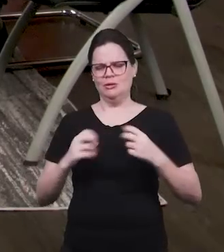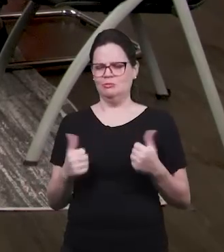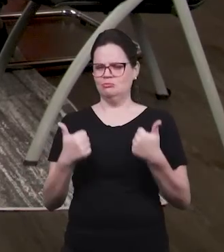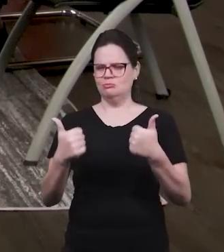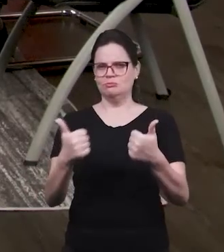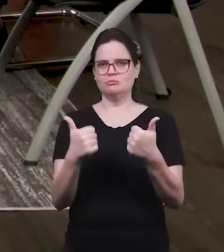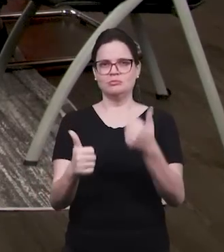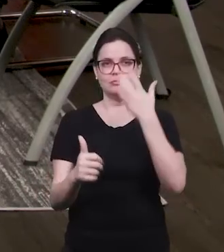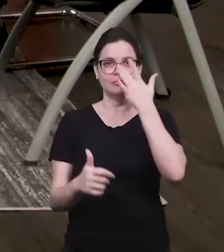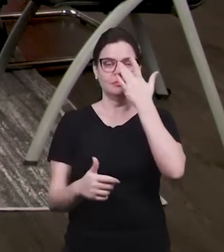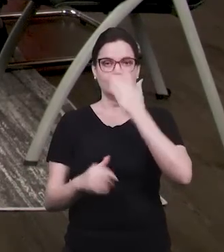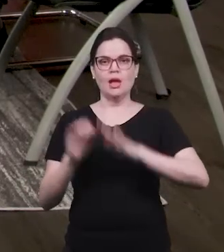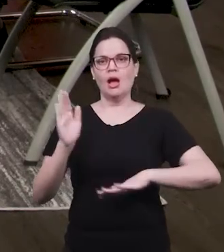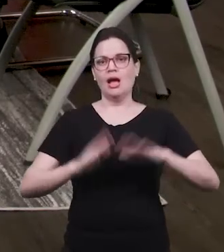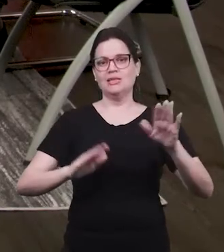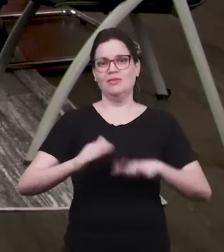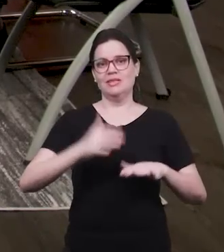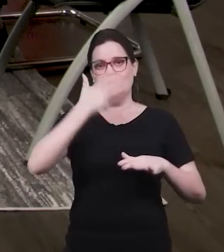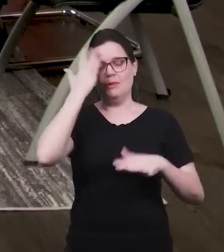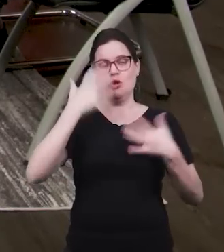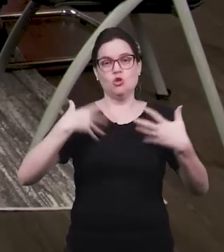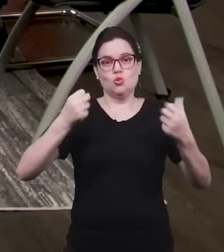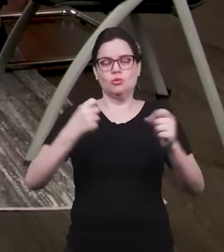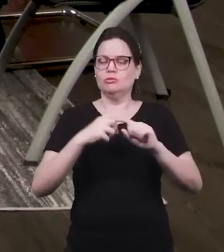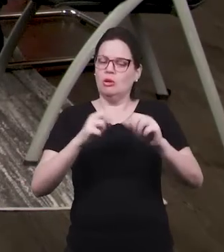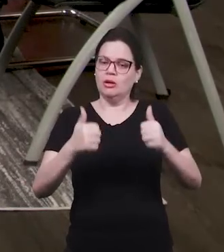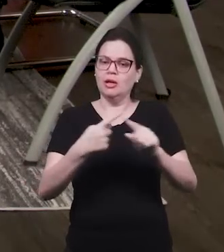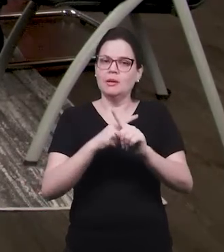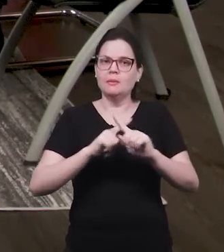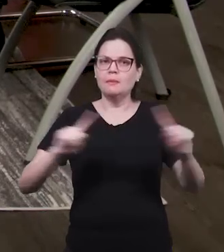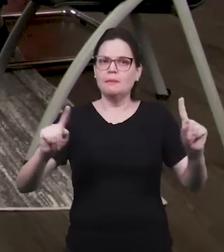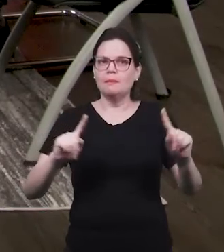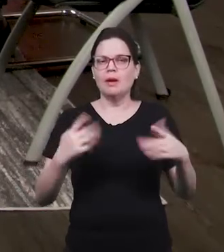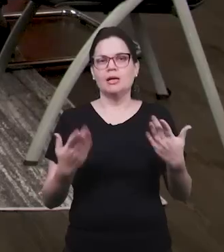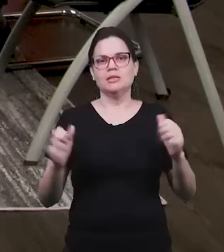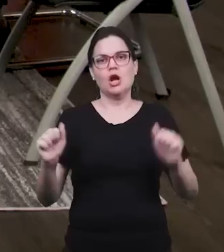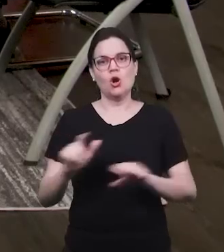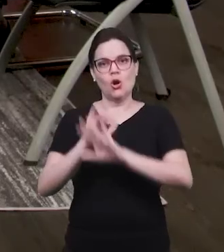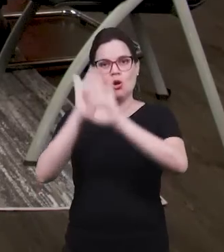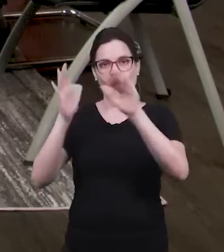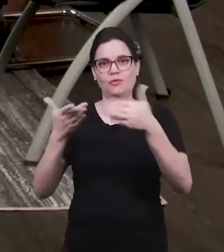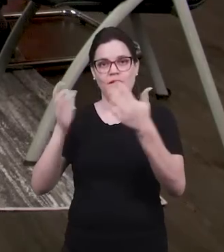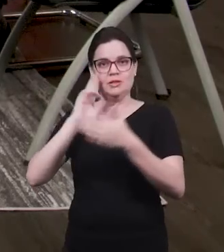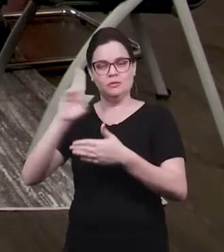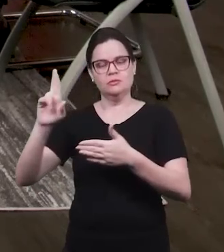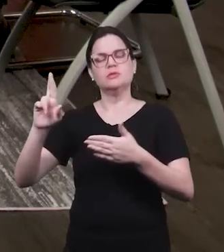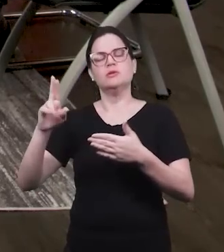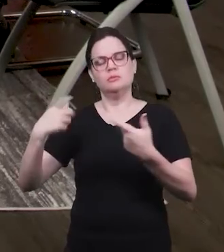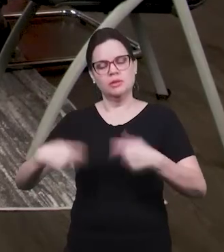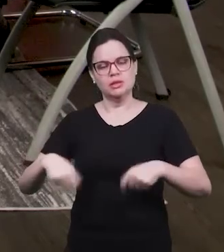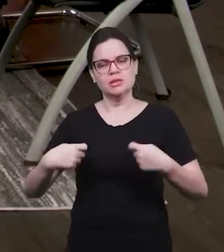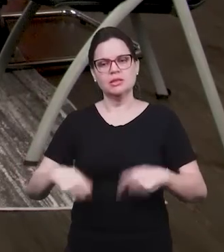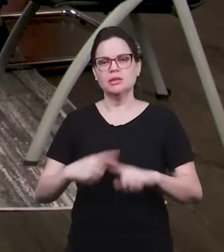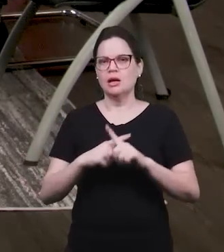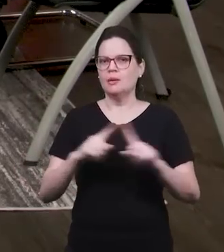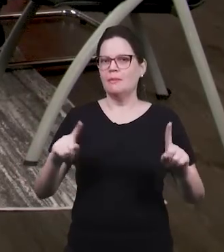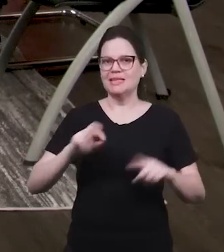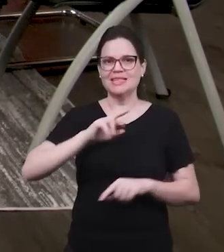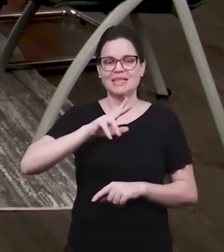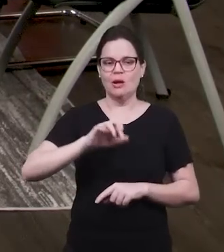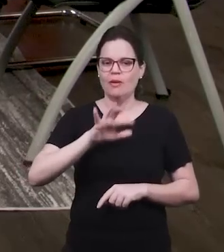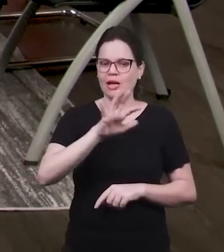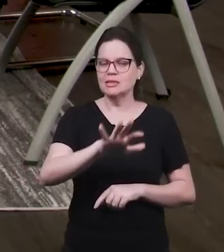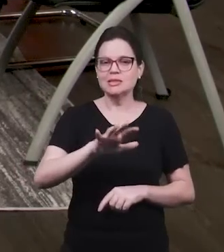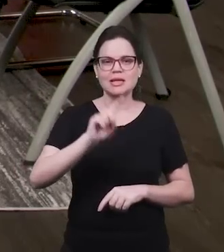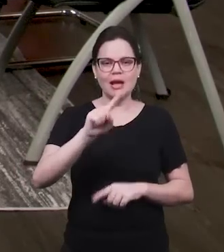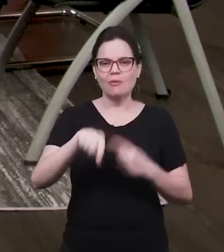O excesso é que é perigoso, que chama atenção, pessoal. Mas, de certa forma, a glorificação é uma necessidade ao nome do Senhor. Mas,